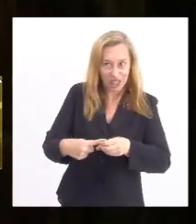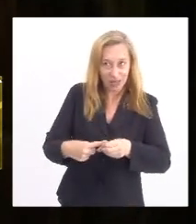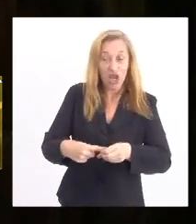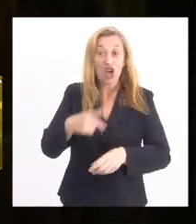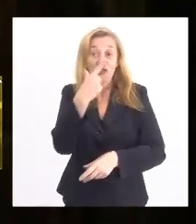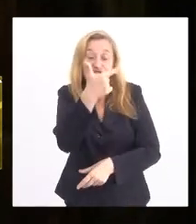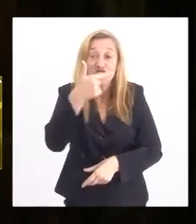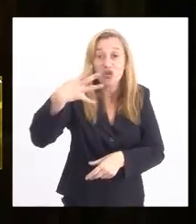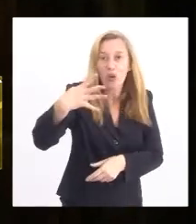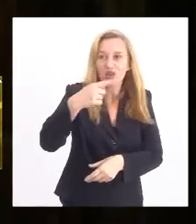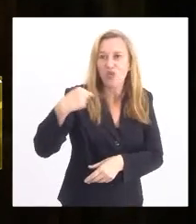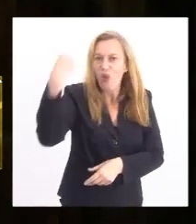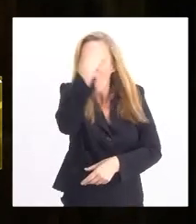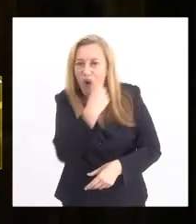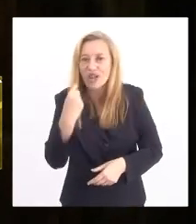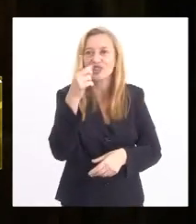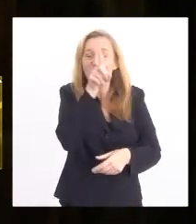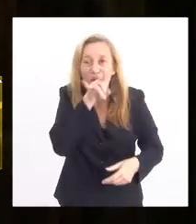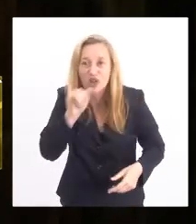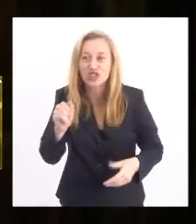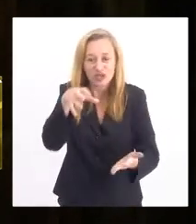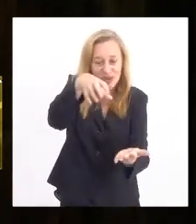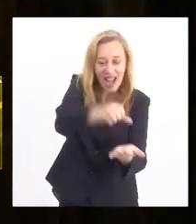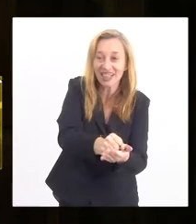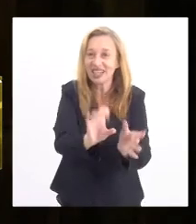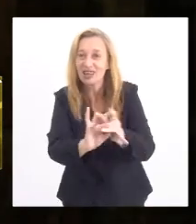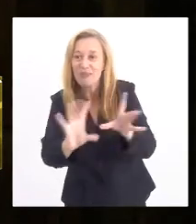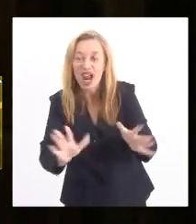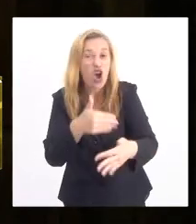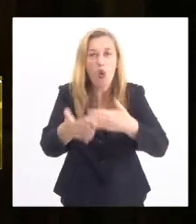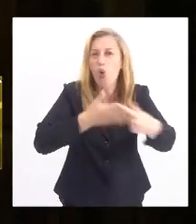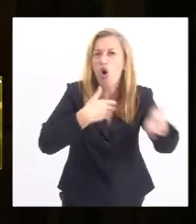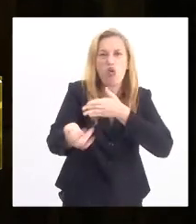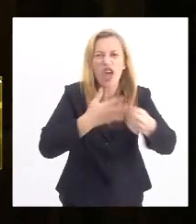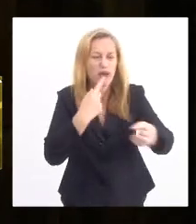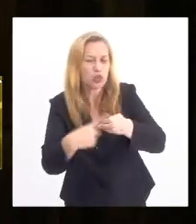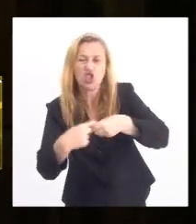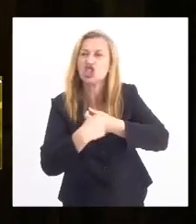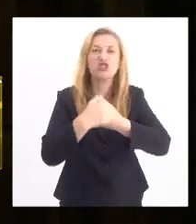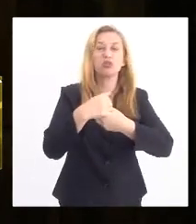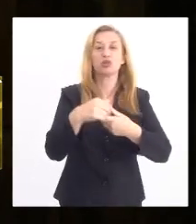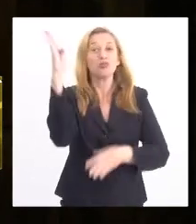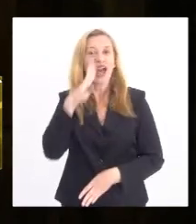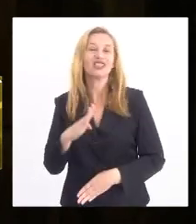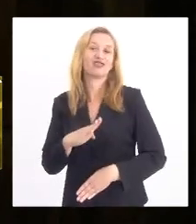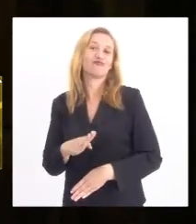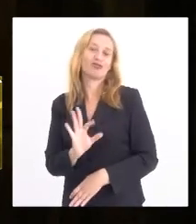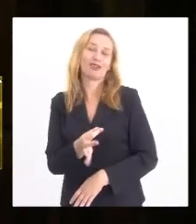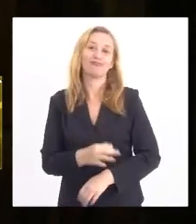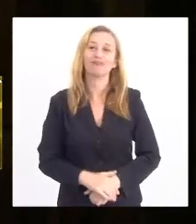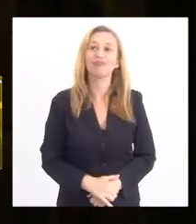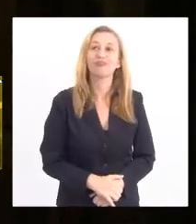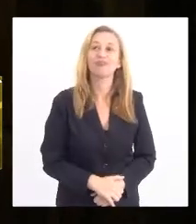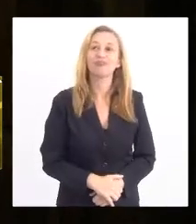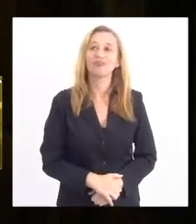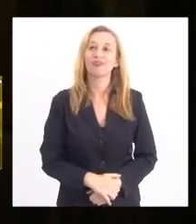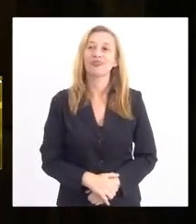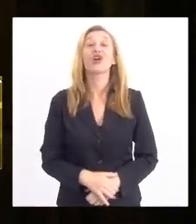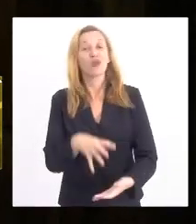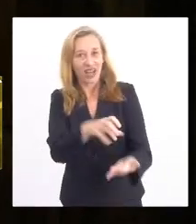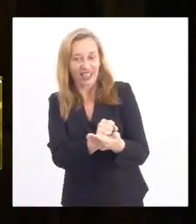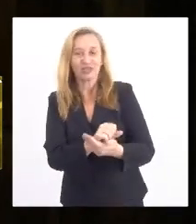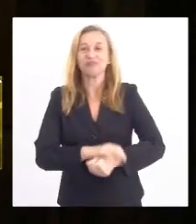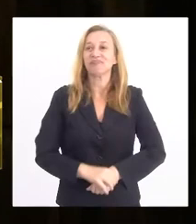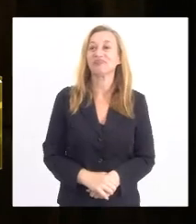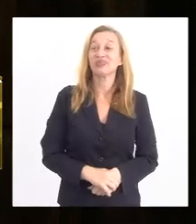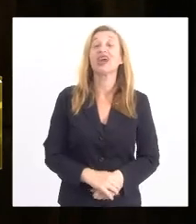24 horas por dia com o cadastro atualizado qualquer município do Brasil diga-se de passagem para o